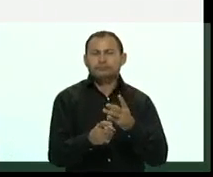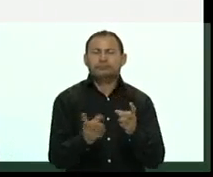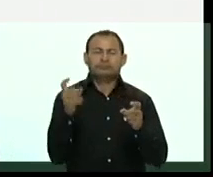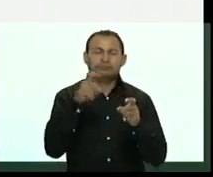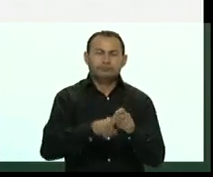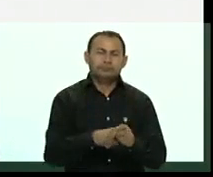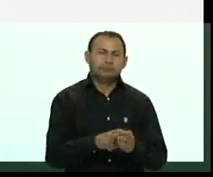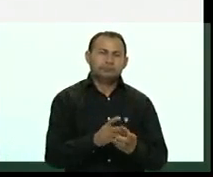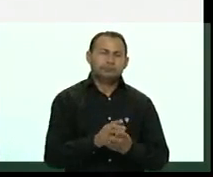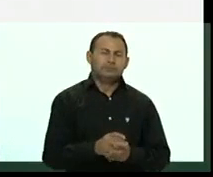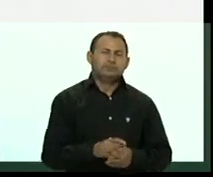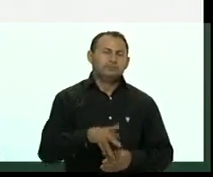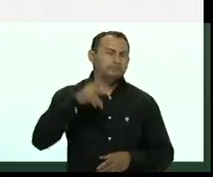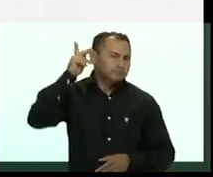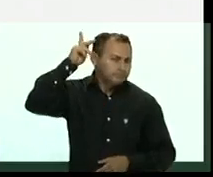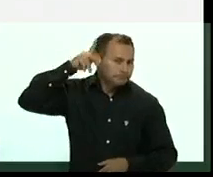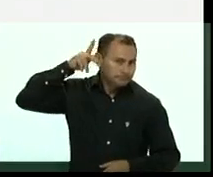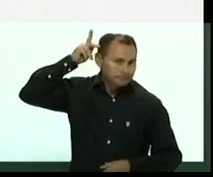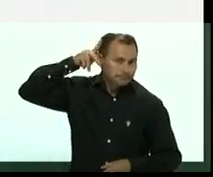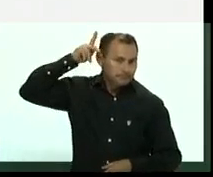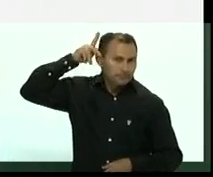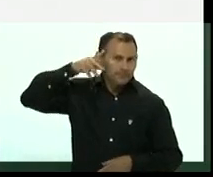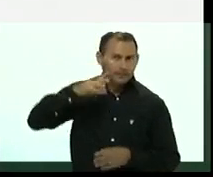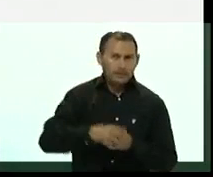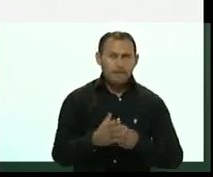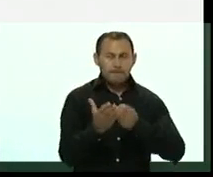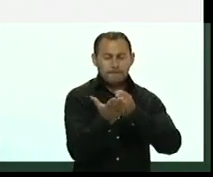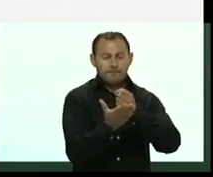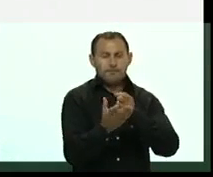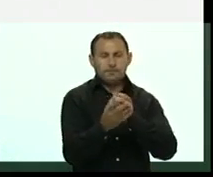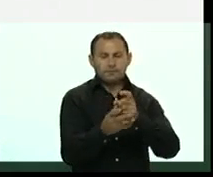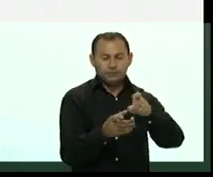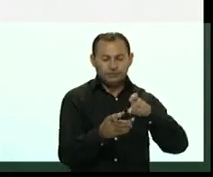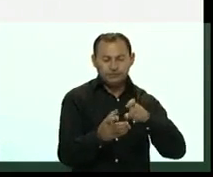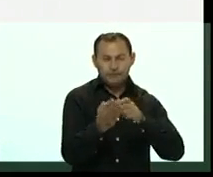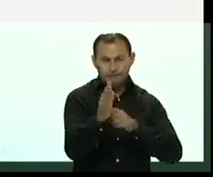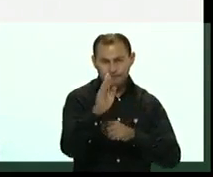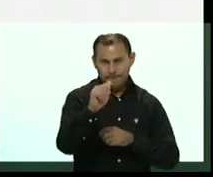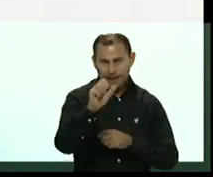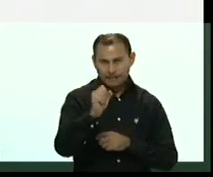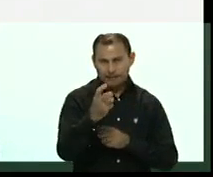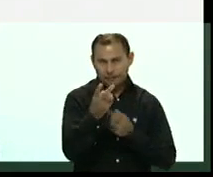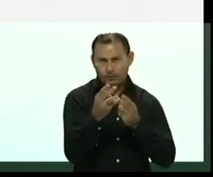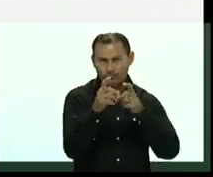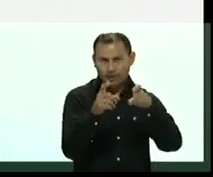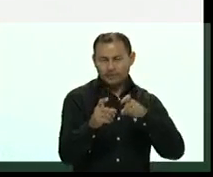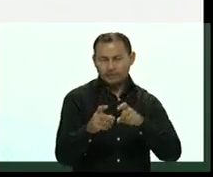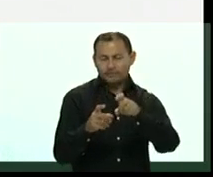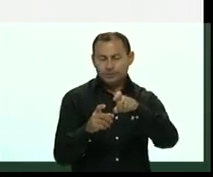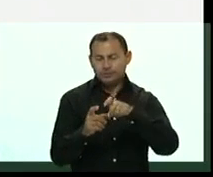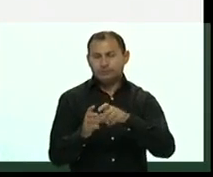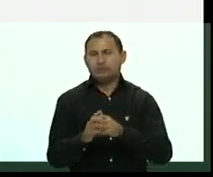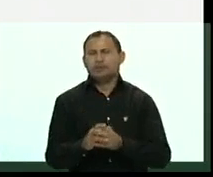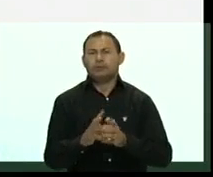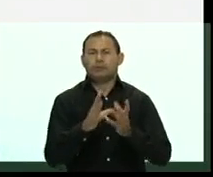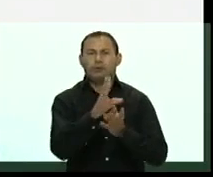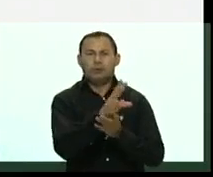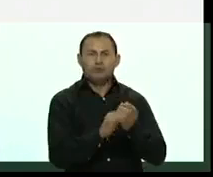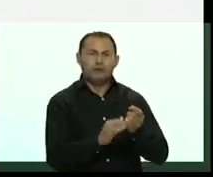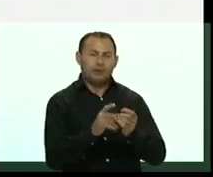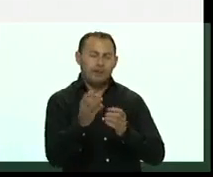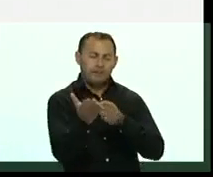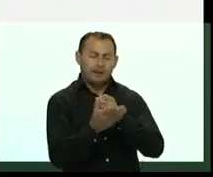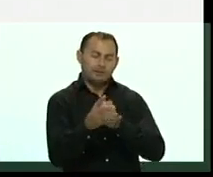retomando propriedade de potenciação, quando eu tenho bases iguais e eu estou trabalhando com multiplicação, eu copio a